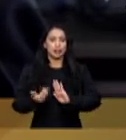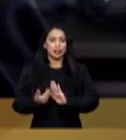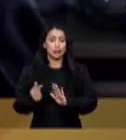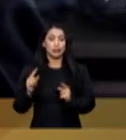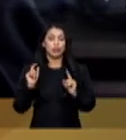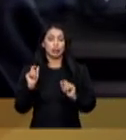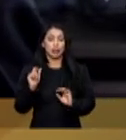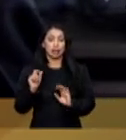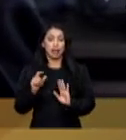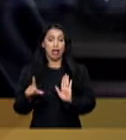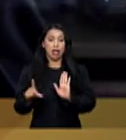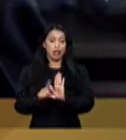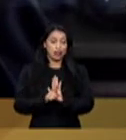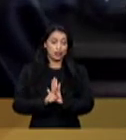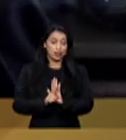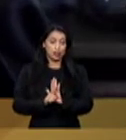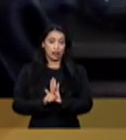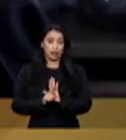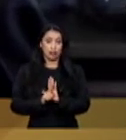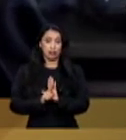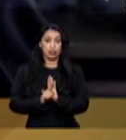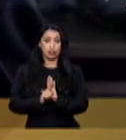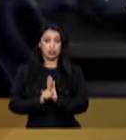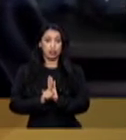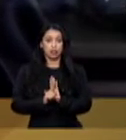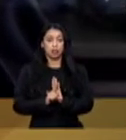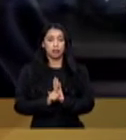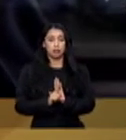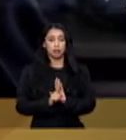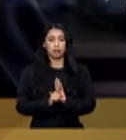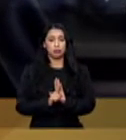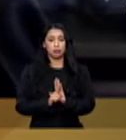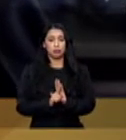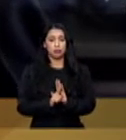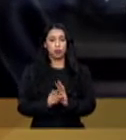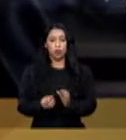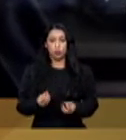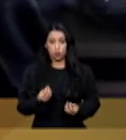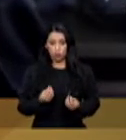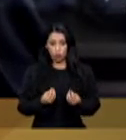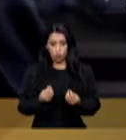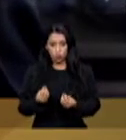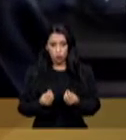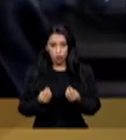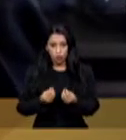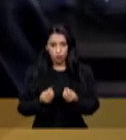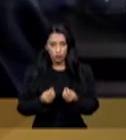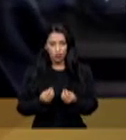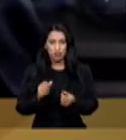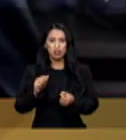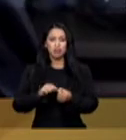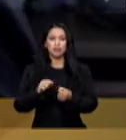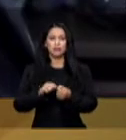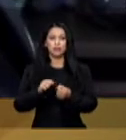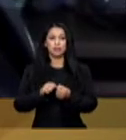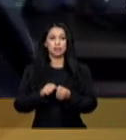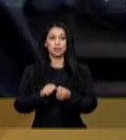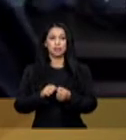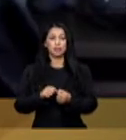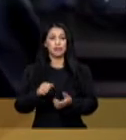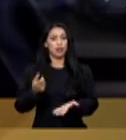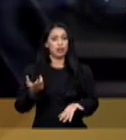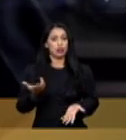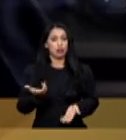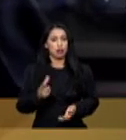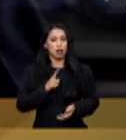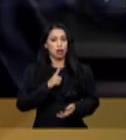legislador sobre a reprovabilidade da conduta e levaria à total impunidade